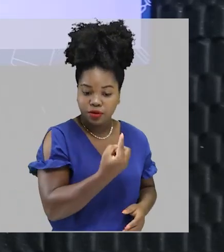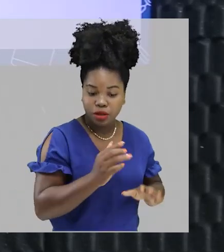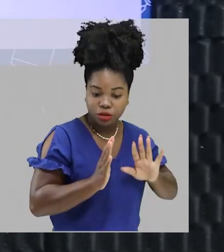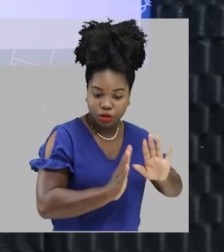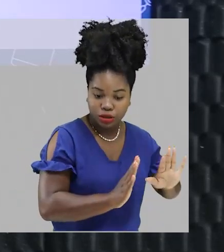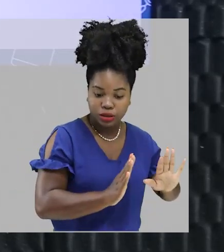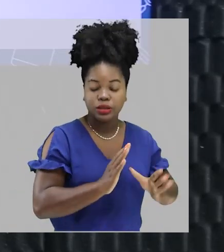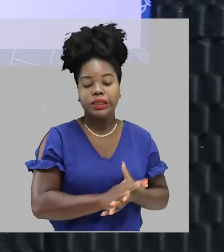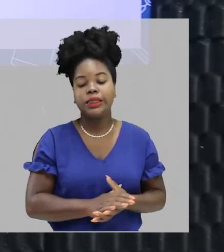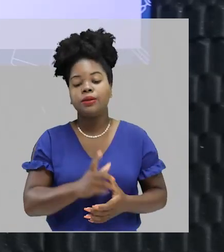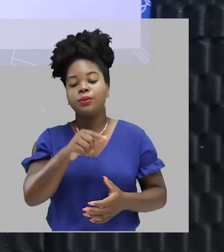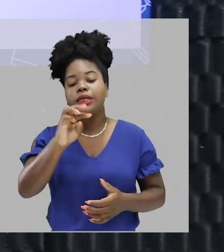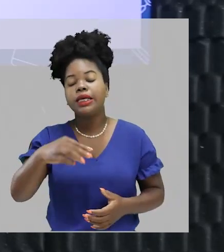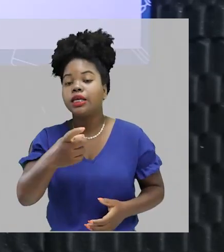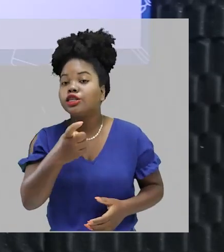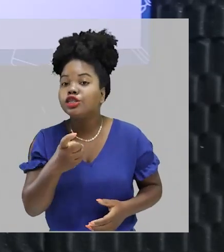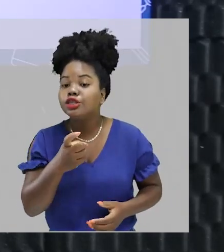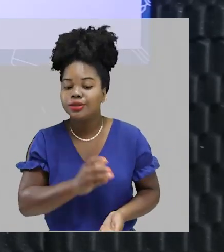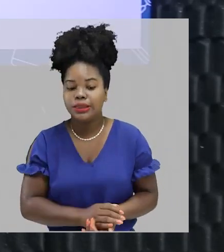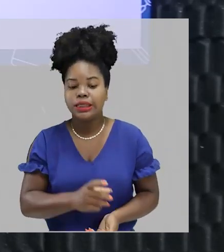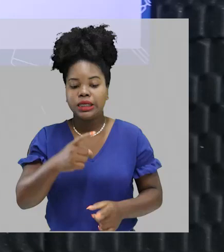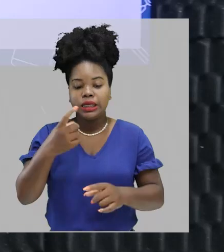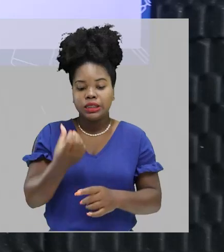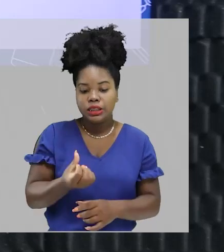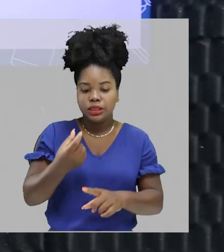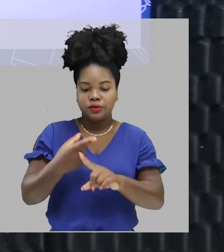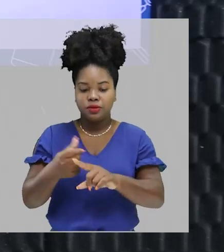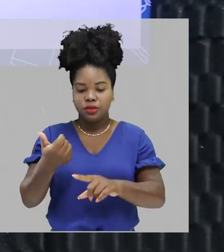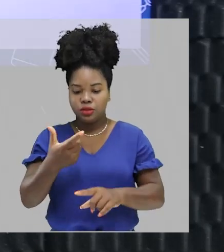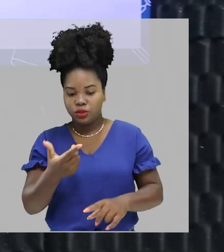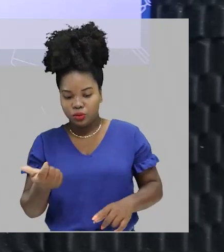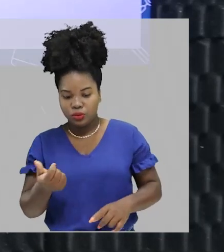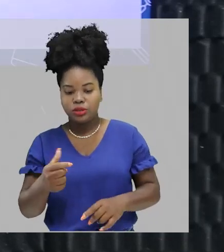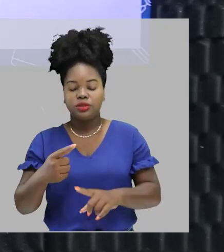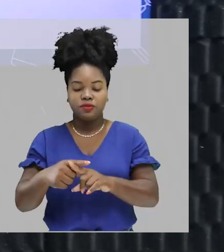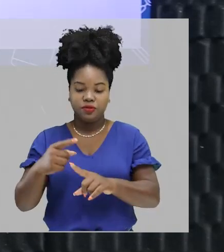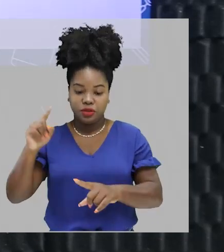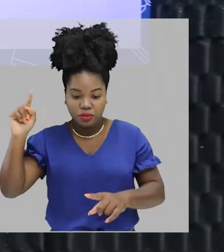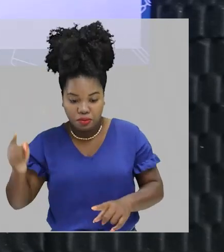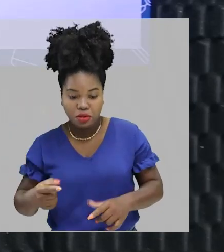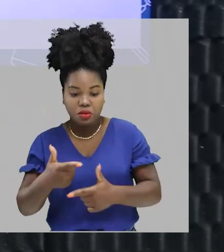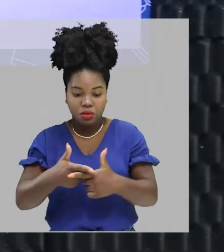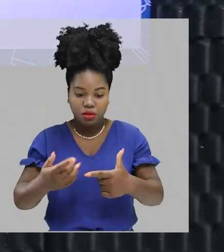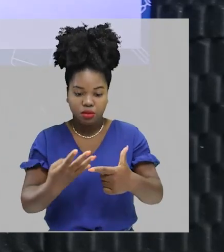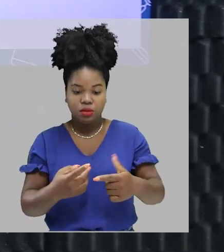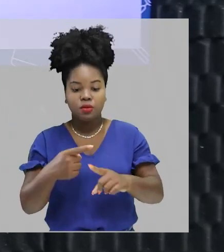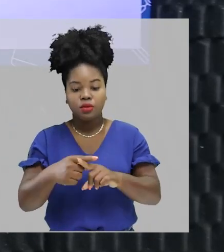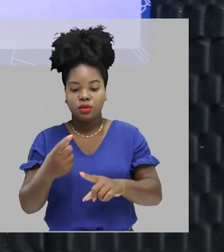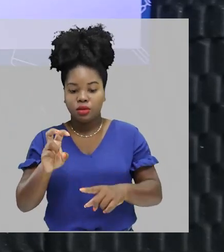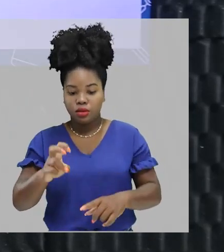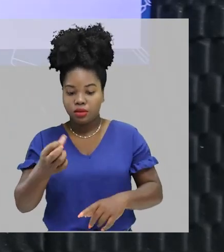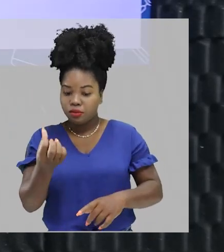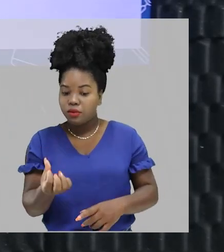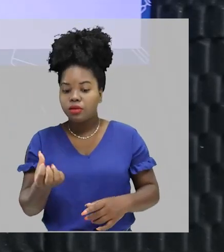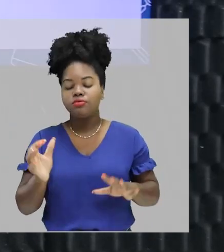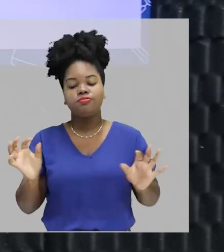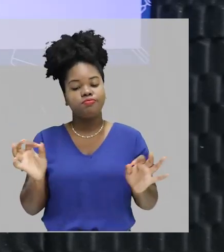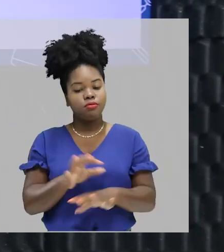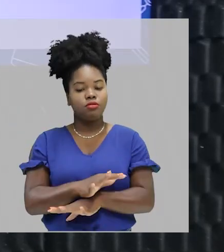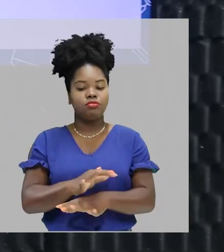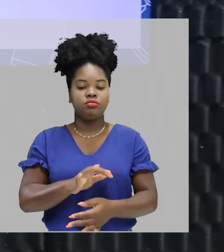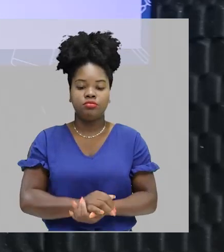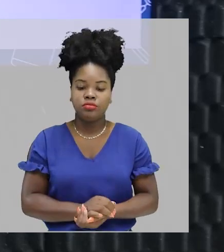x. Quem vai ser o x? 6 vezes 12 vezes 1000, dividido por 4 vezes 56.